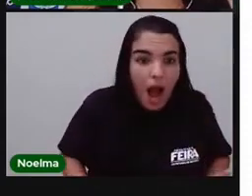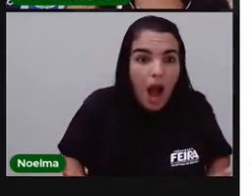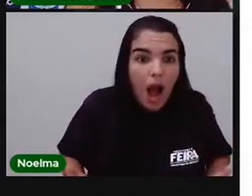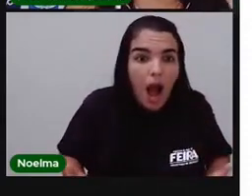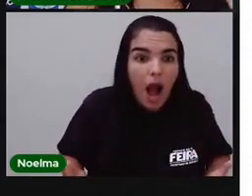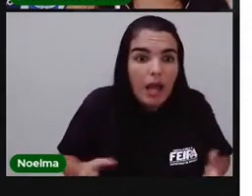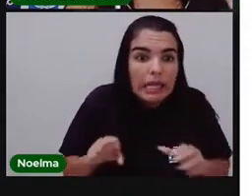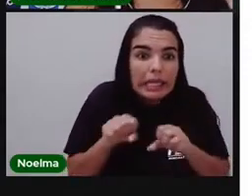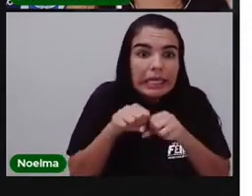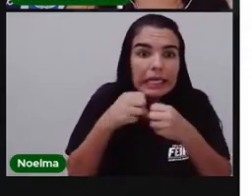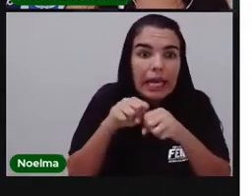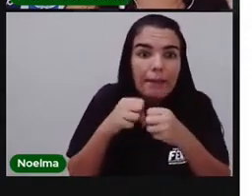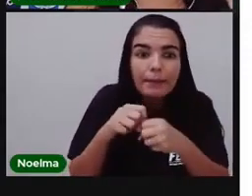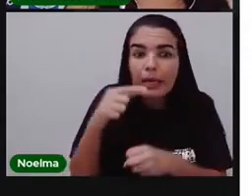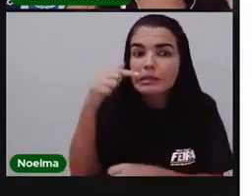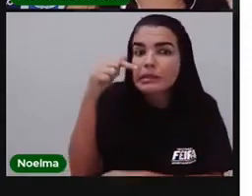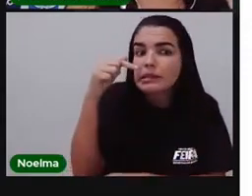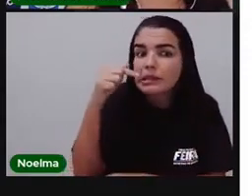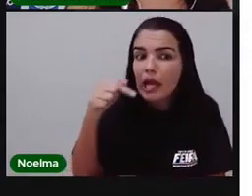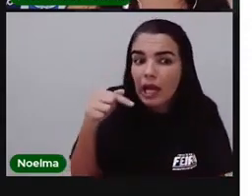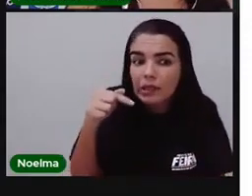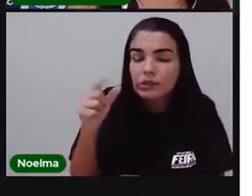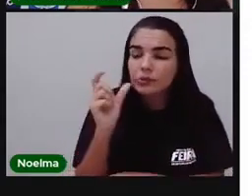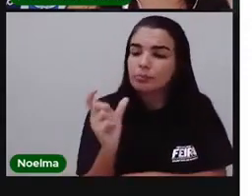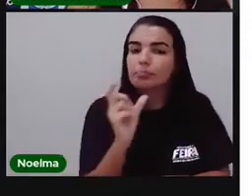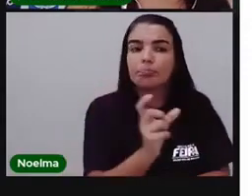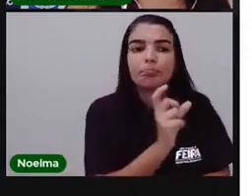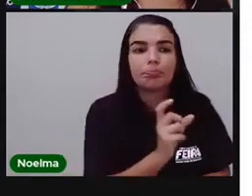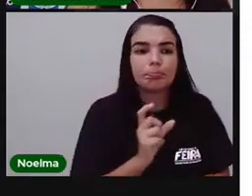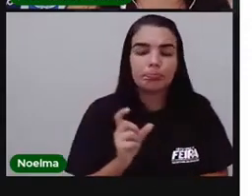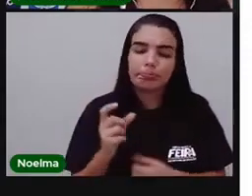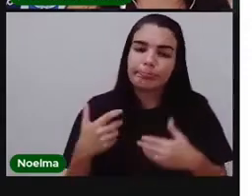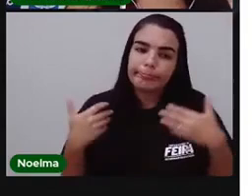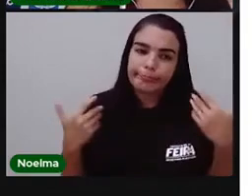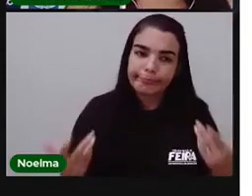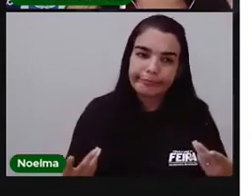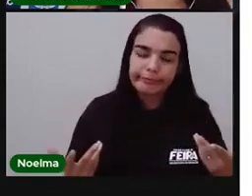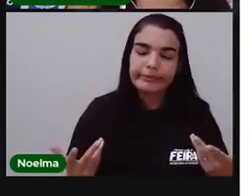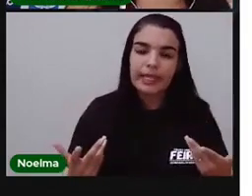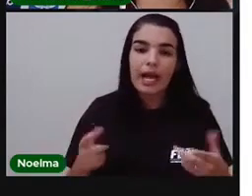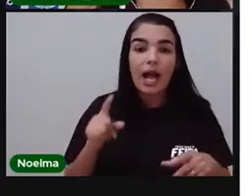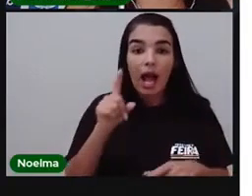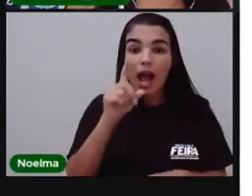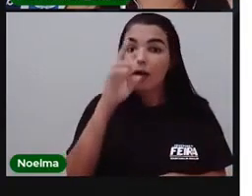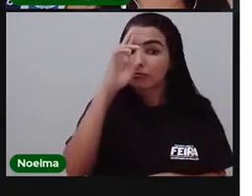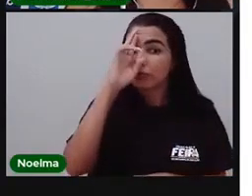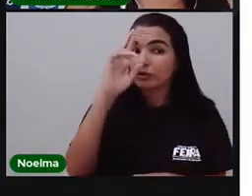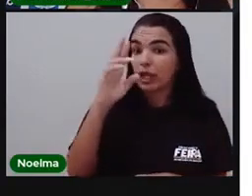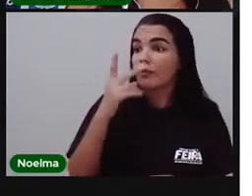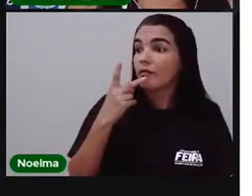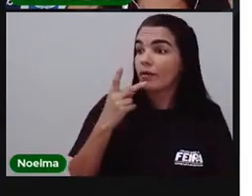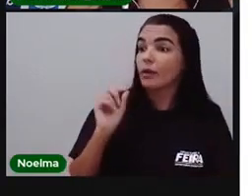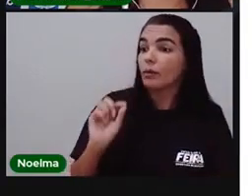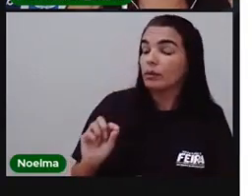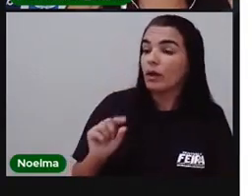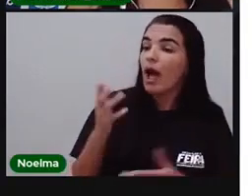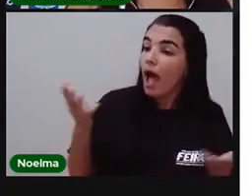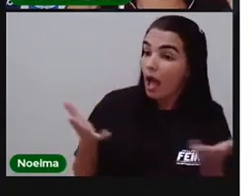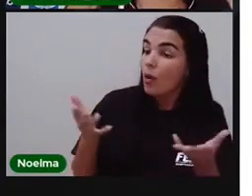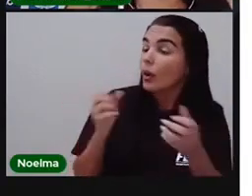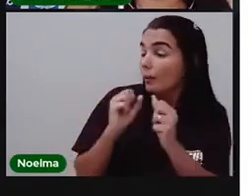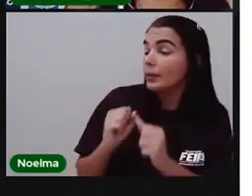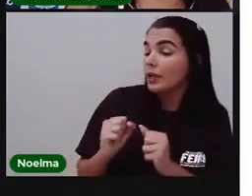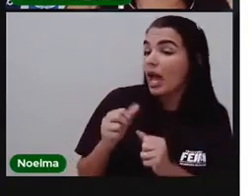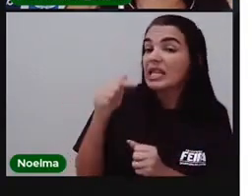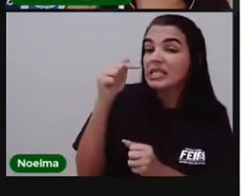e quebrou-se em sete peças. Então, o mestre diz. Agora poderás, com